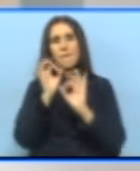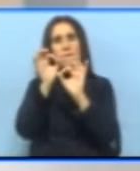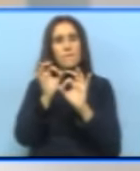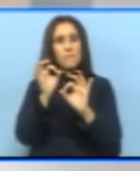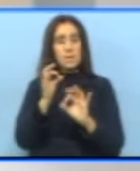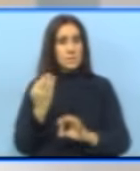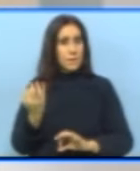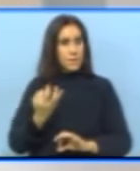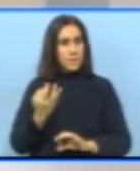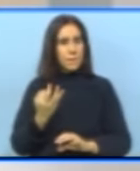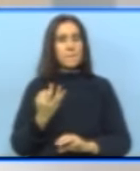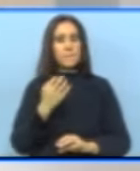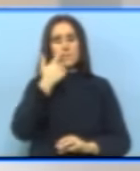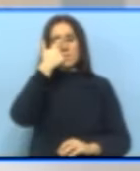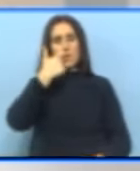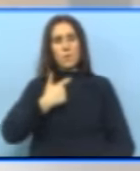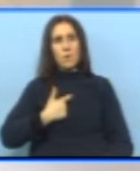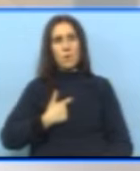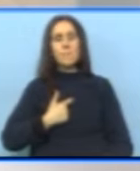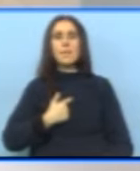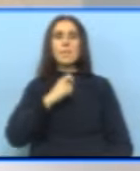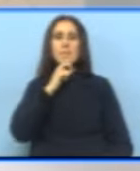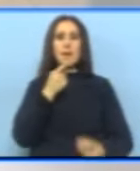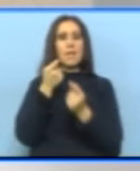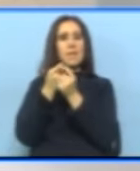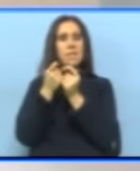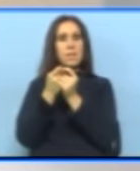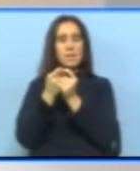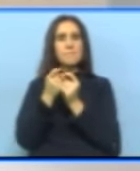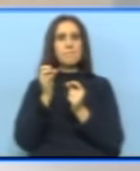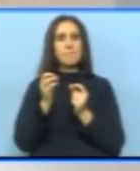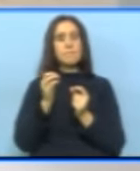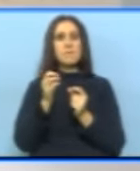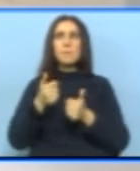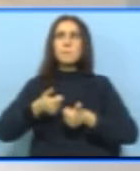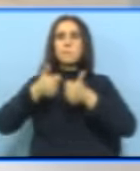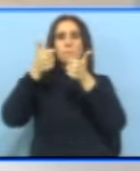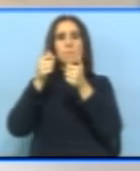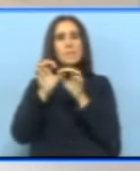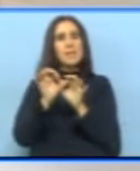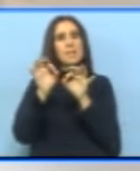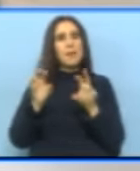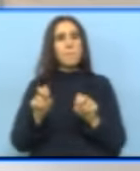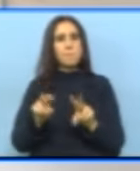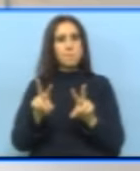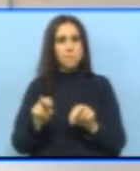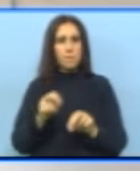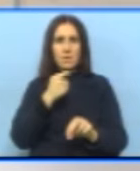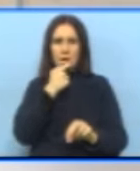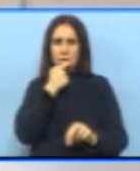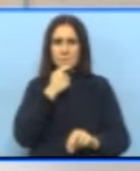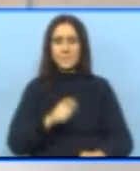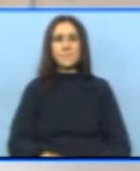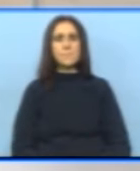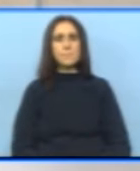inevitável para que o homem possa aproximar-se nesta lógica de santidade, quase pureza ritual. Qual